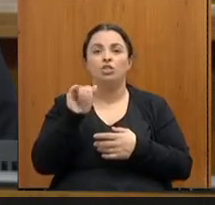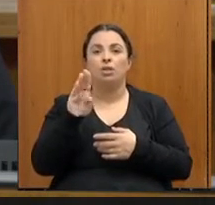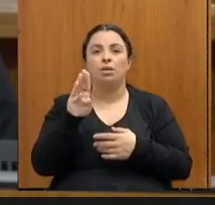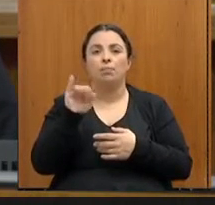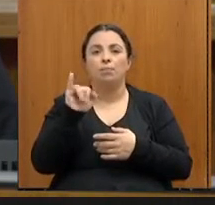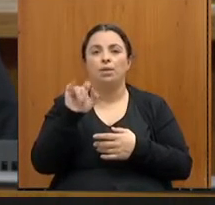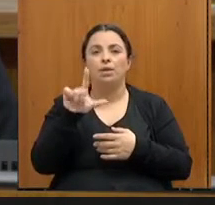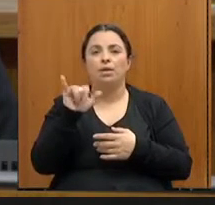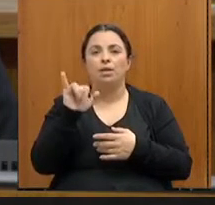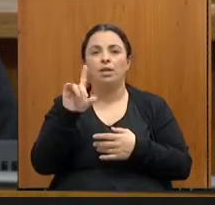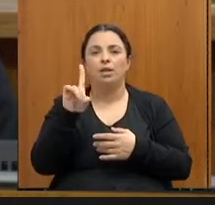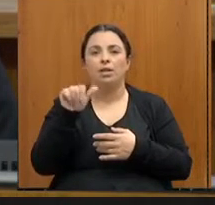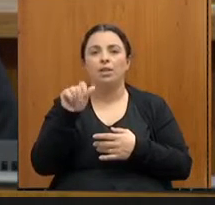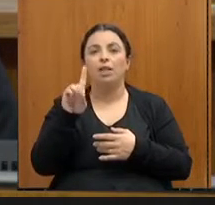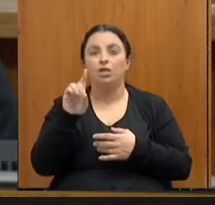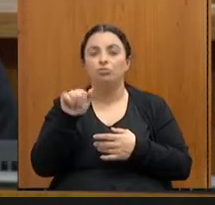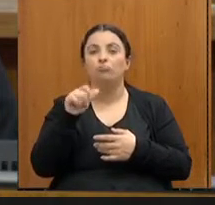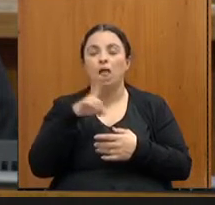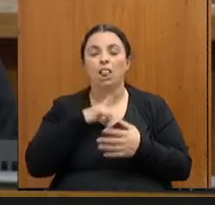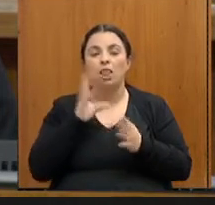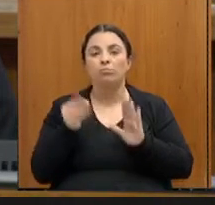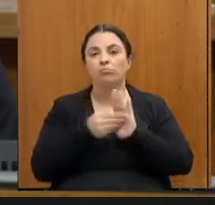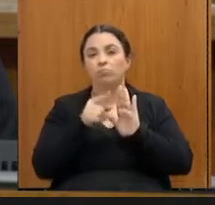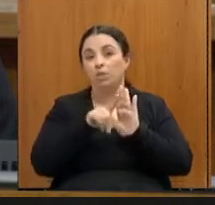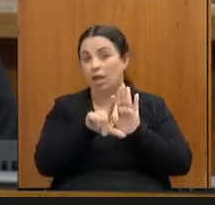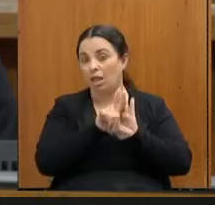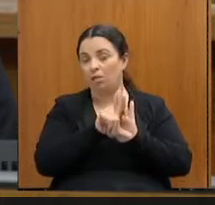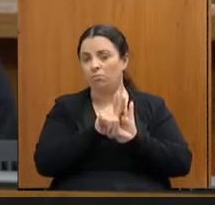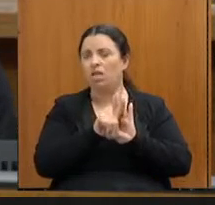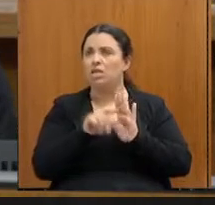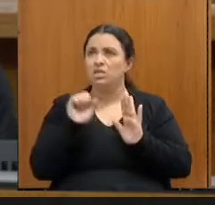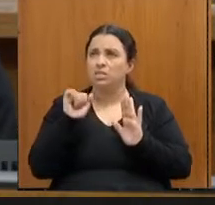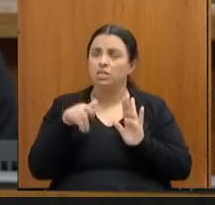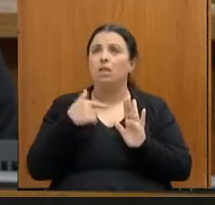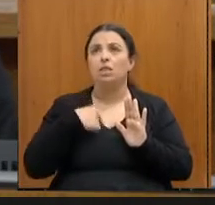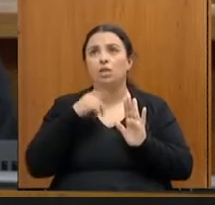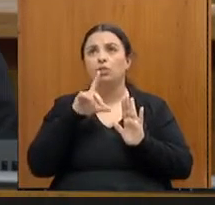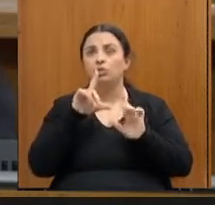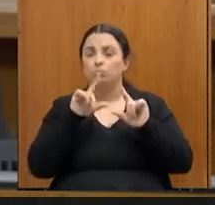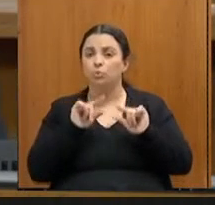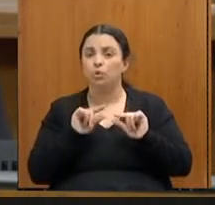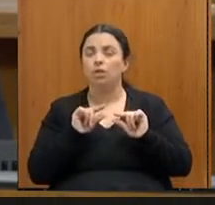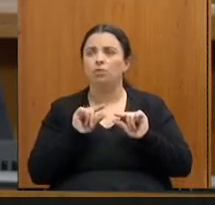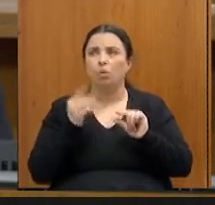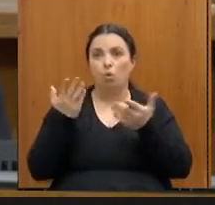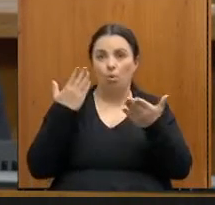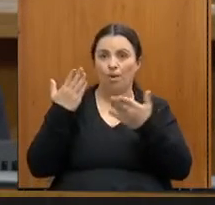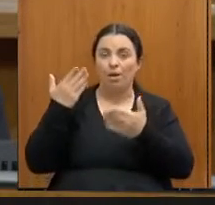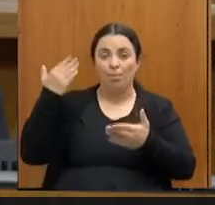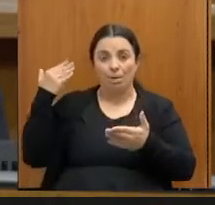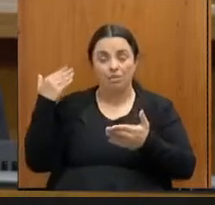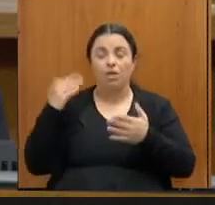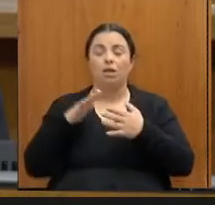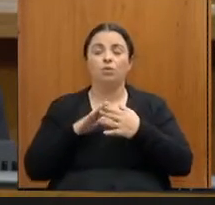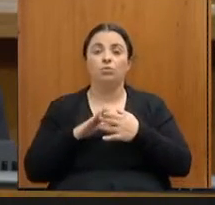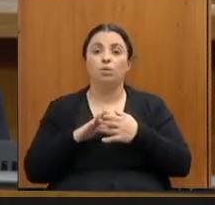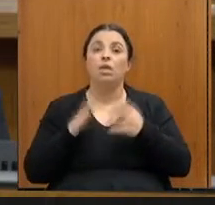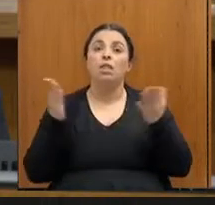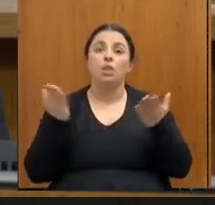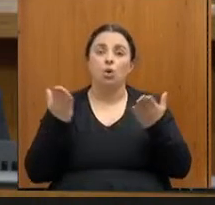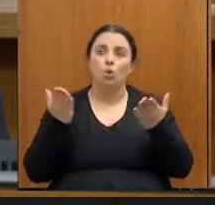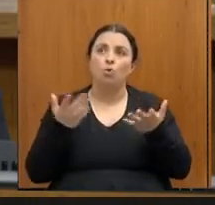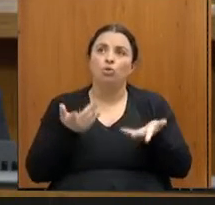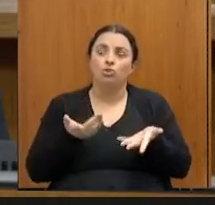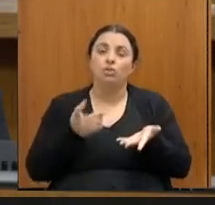diminuído a quantidade de inexigibilidades se comparado a um passado tão hoje em